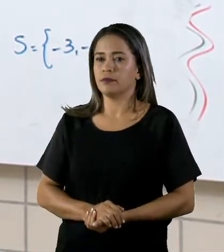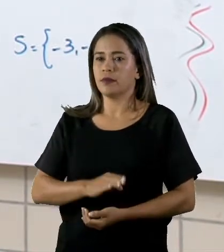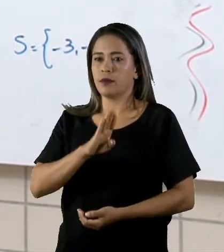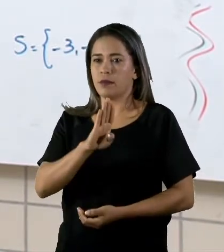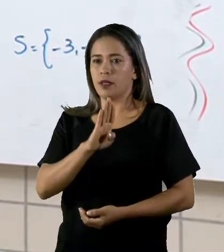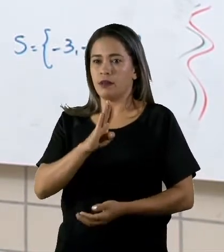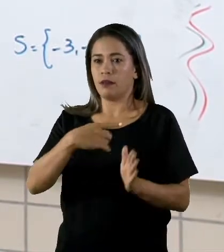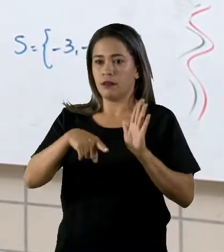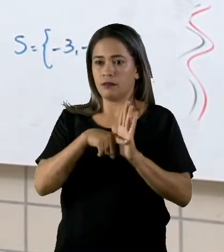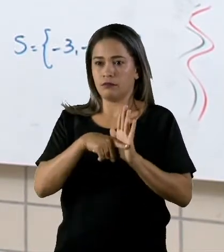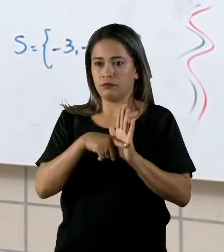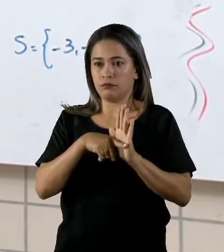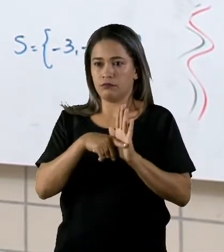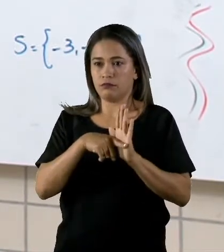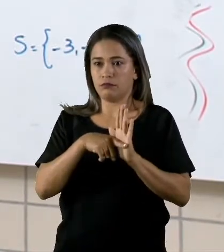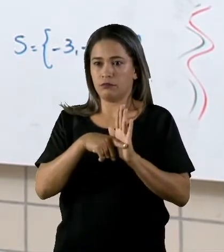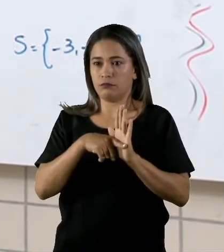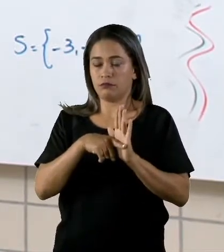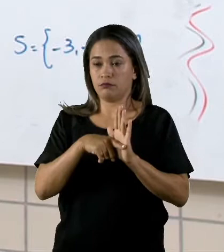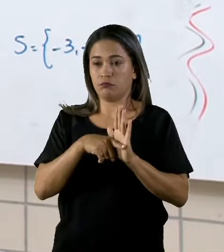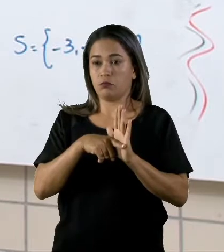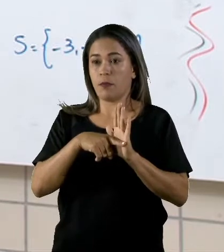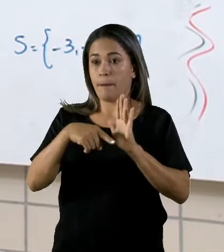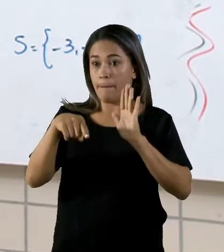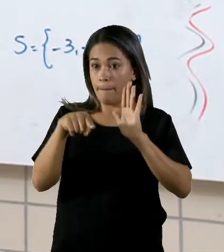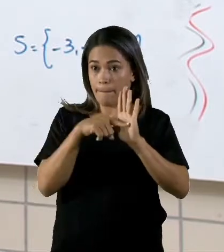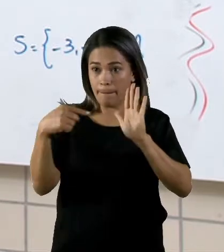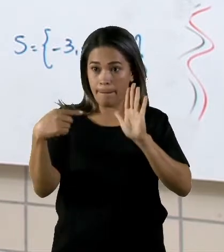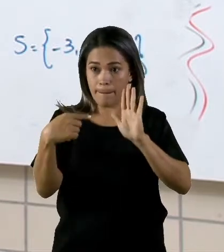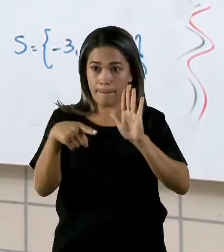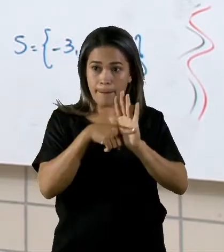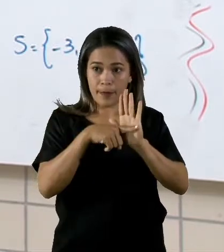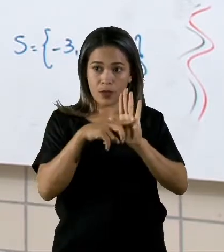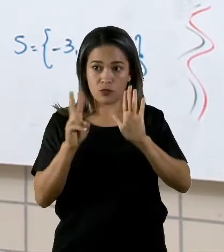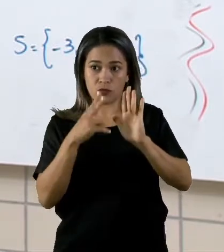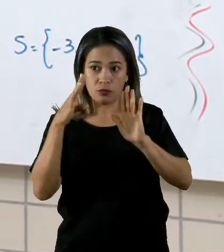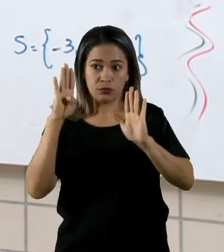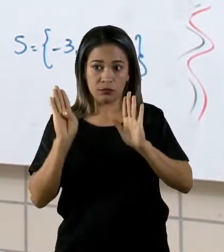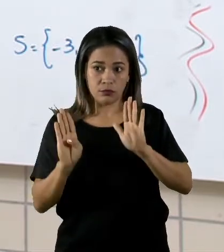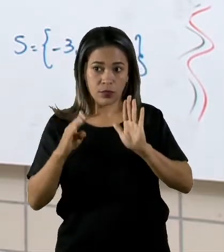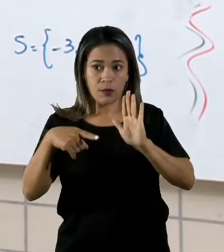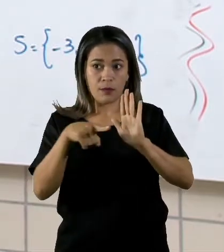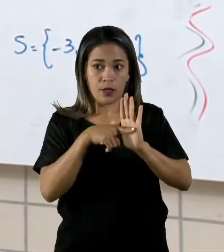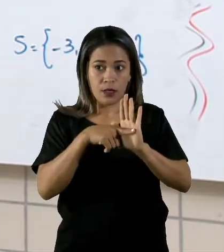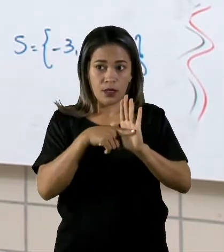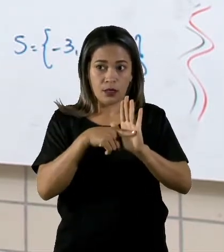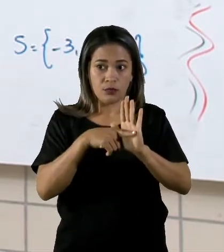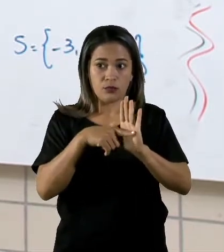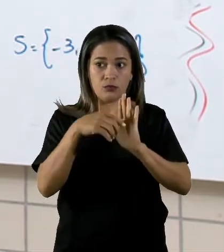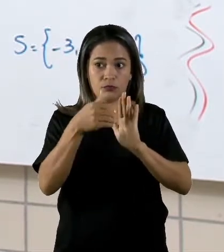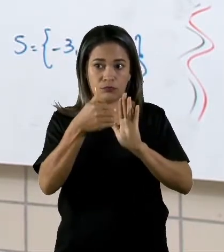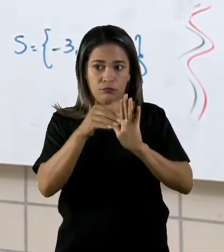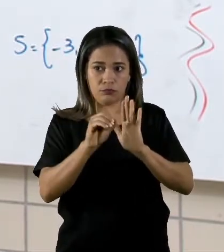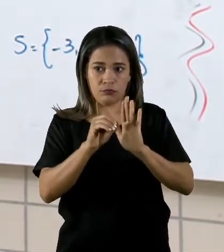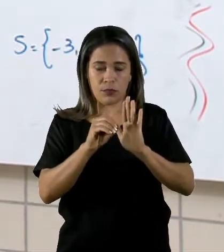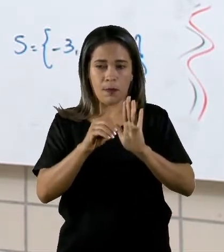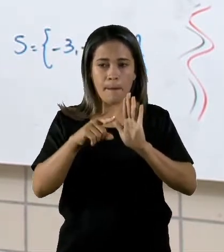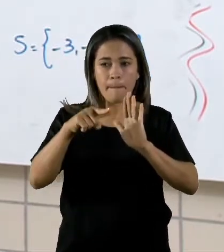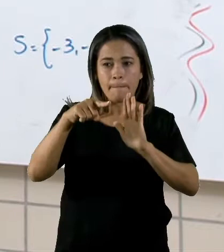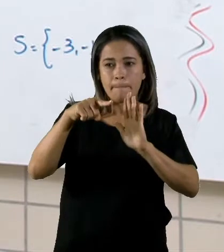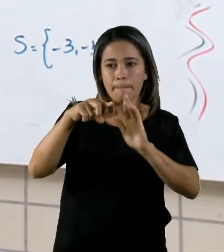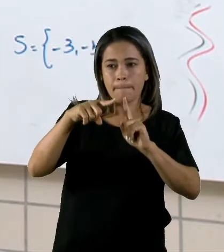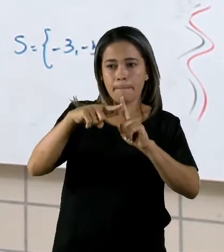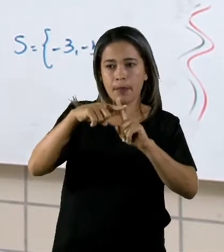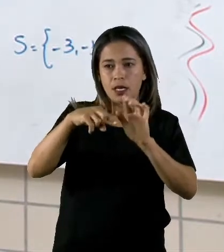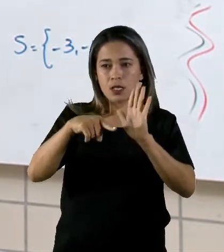b negativo, ou seja, menos o valor de b, então menos 10, mais ou menos a raiz